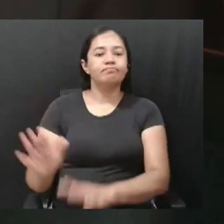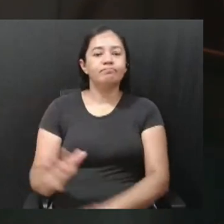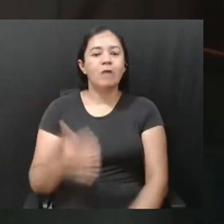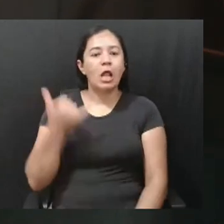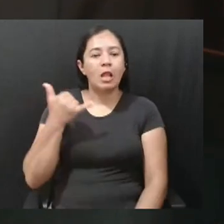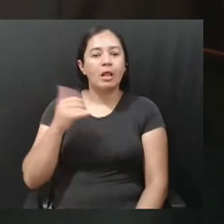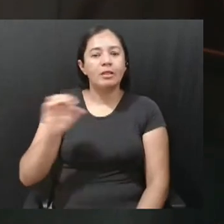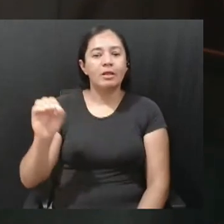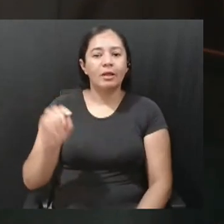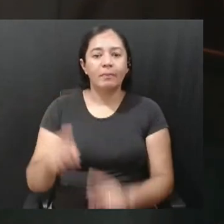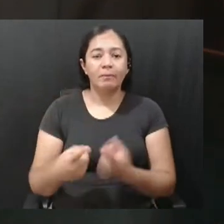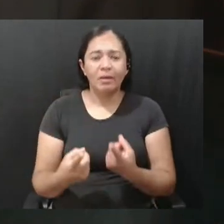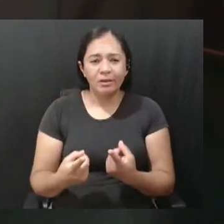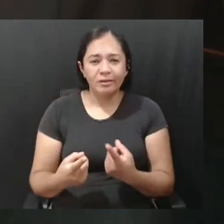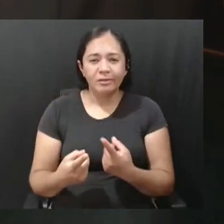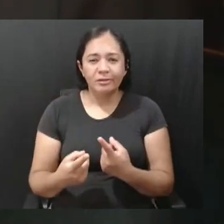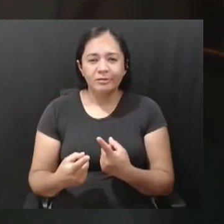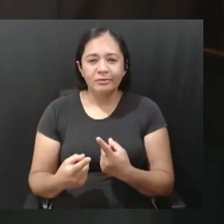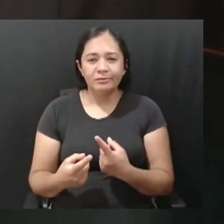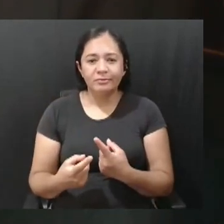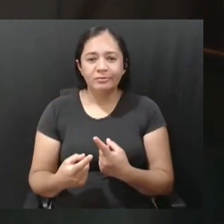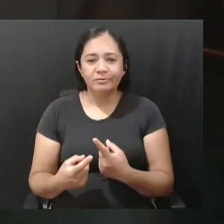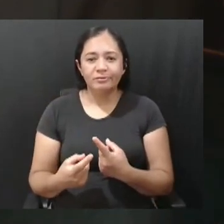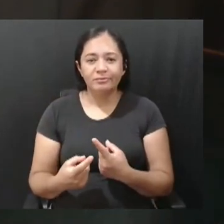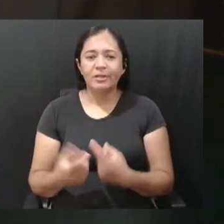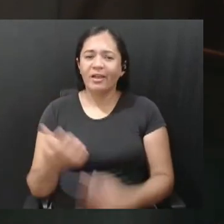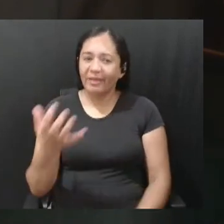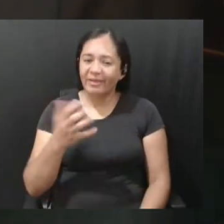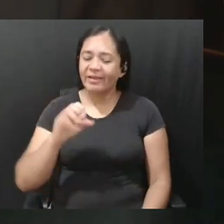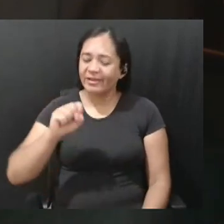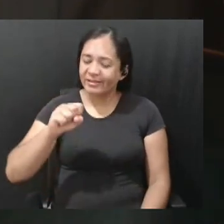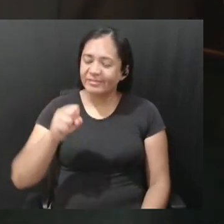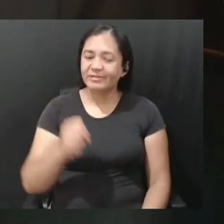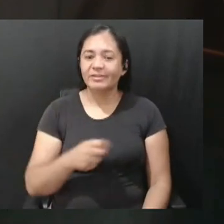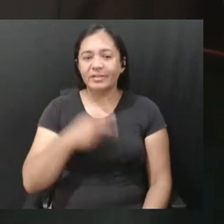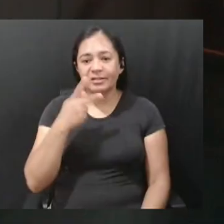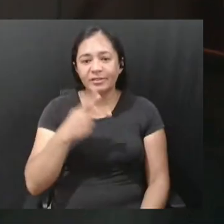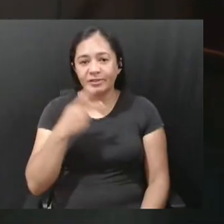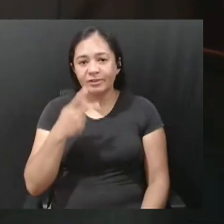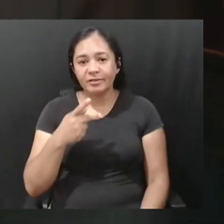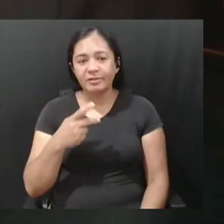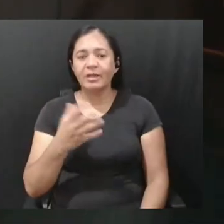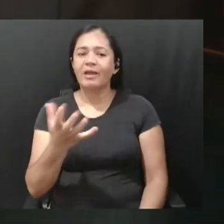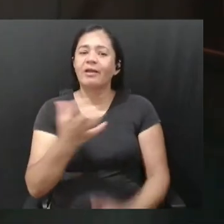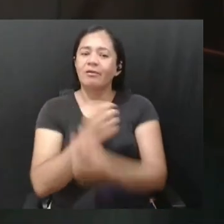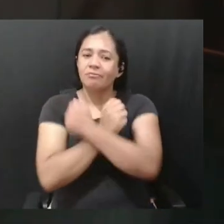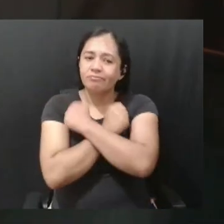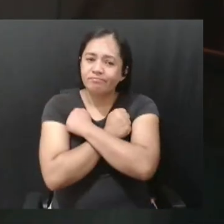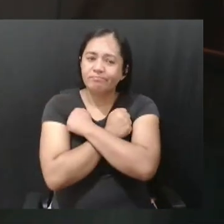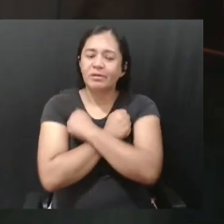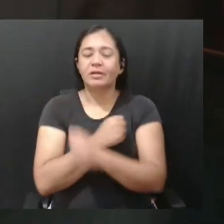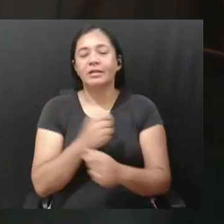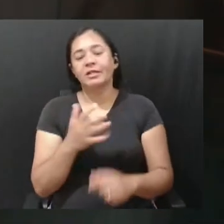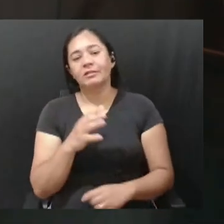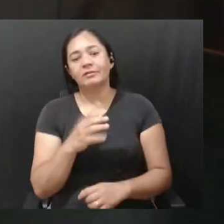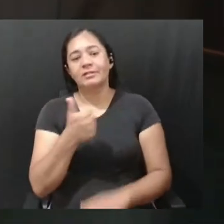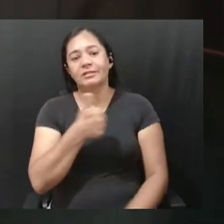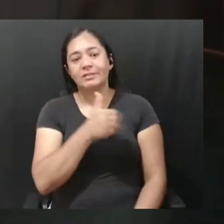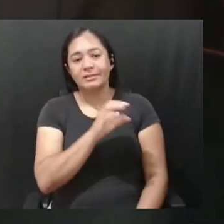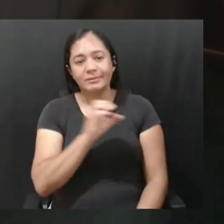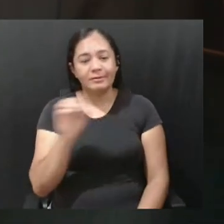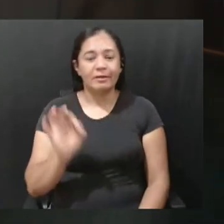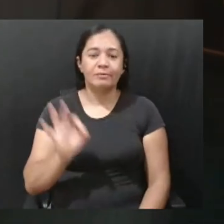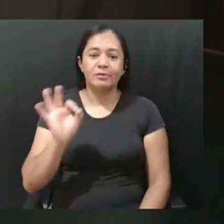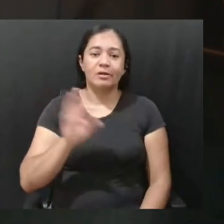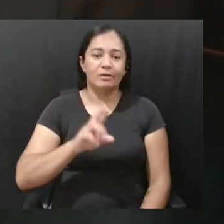no fundo, tá querendo que fale, tá Uhum. querendo um abraço. Pode ser que não é 100%, tá? Das pessoas, mas vamos